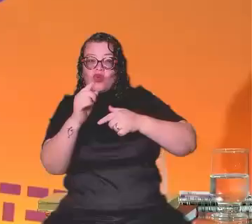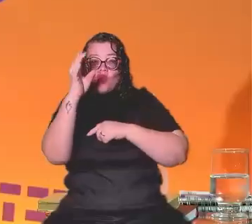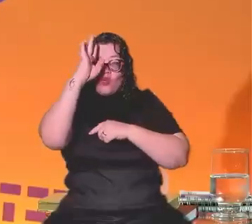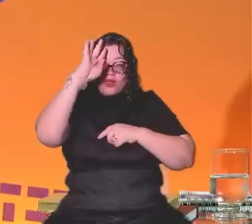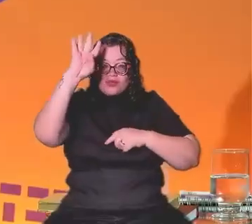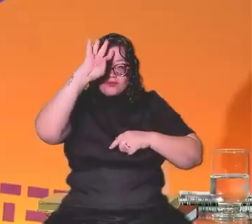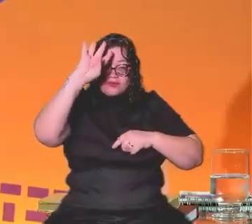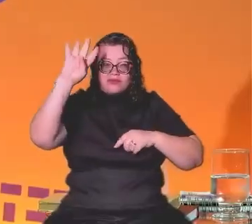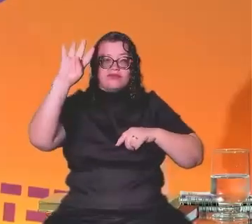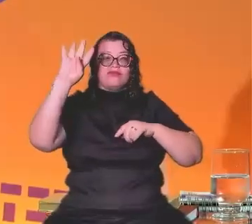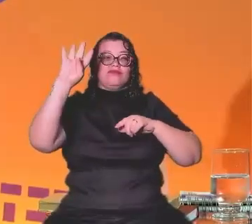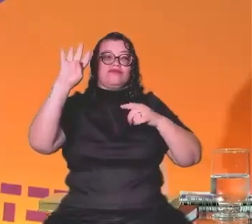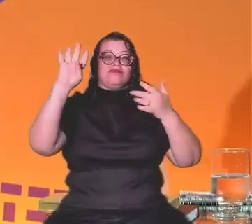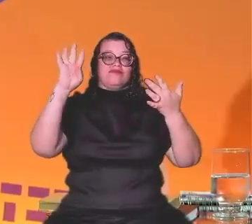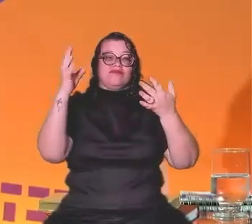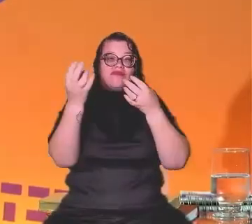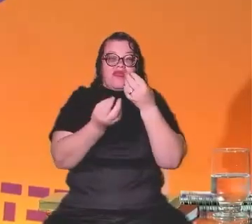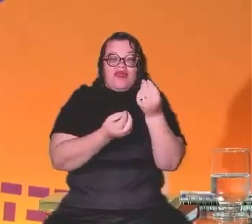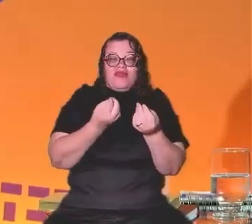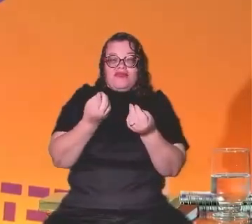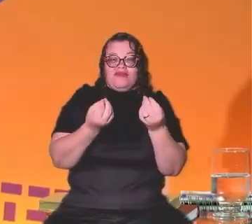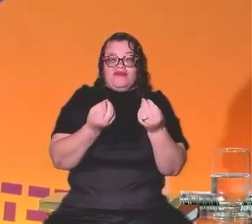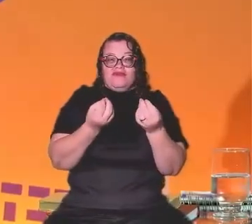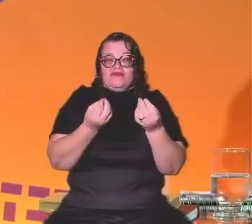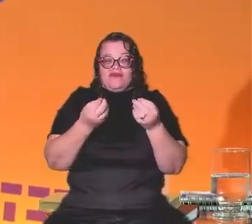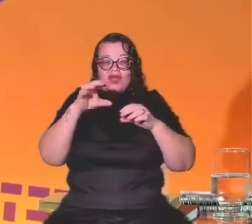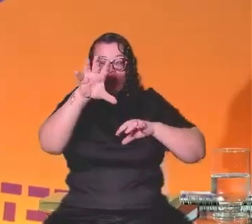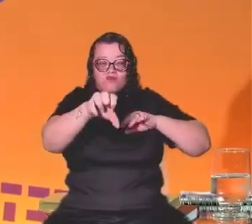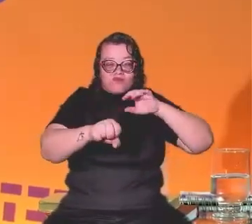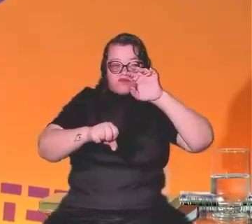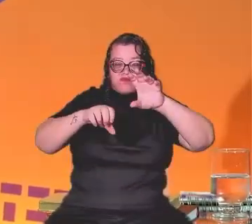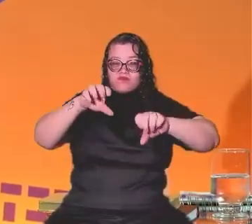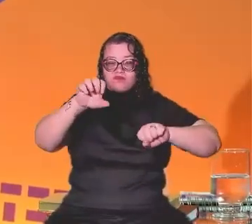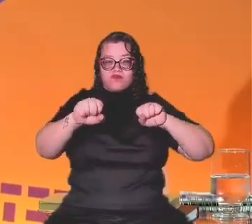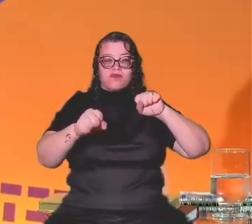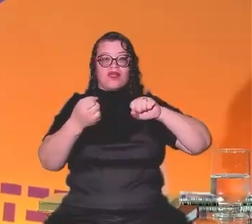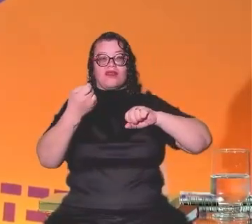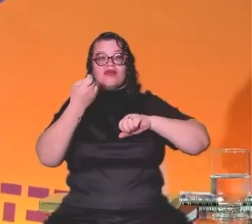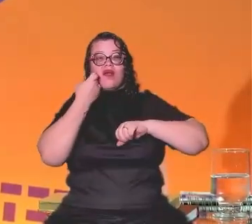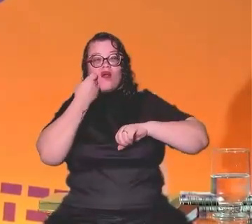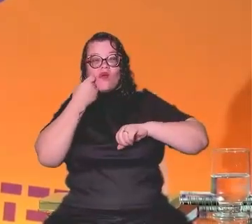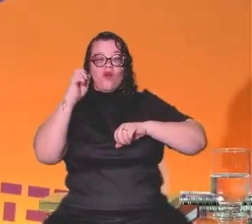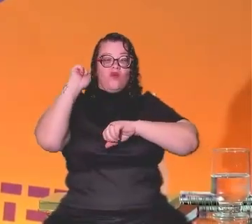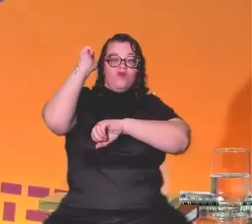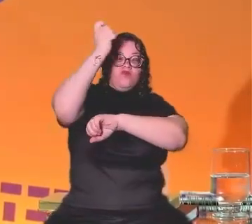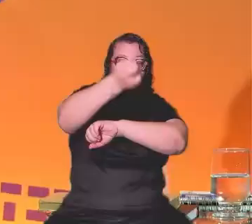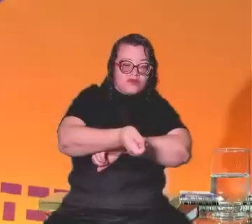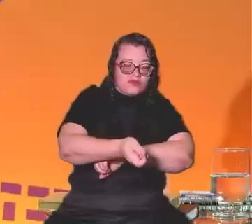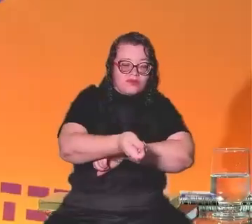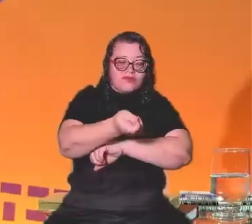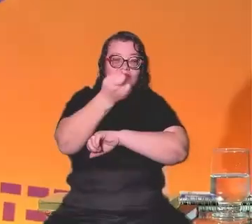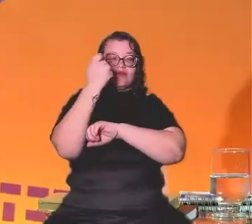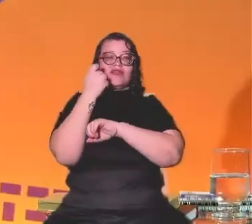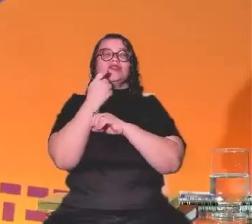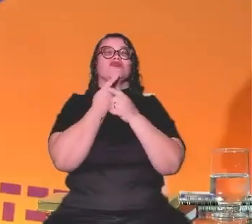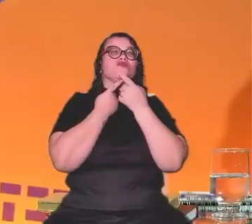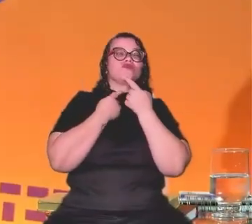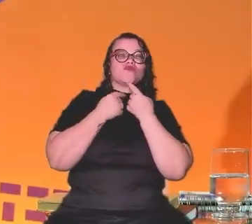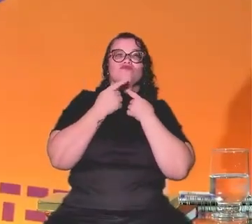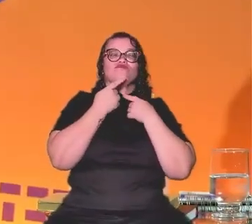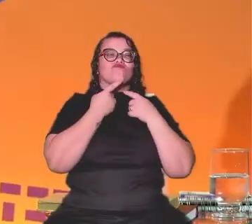da Marambaia, e ali é recolhido por pescadores, peixe menos